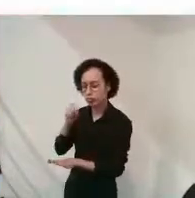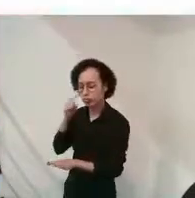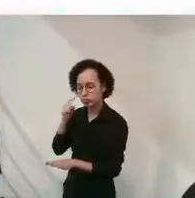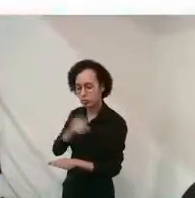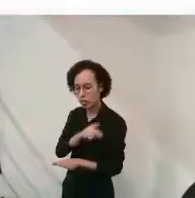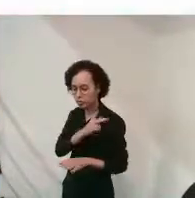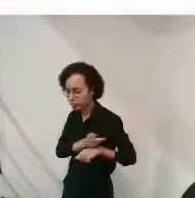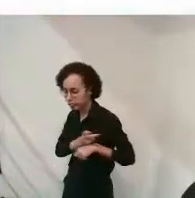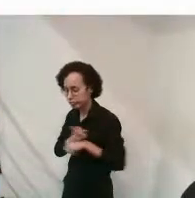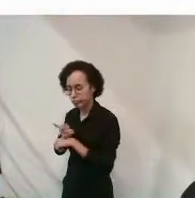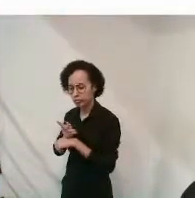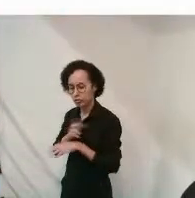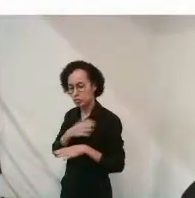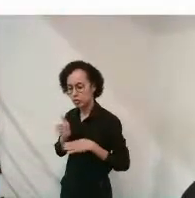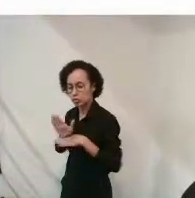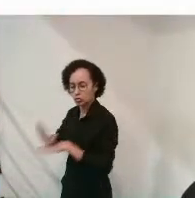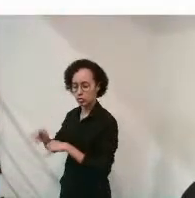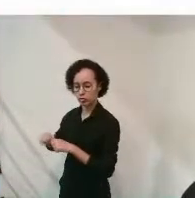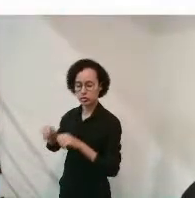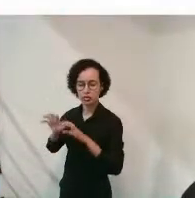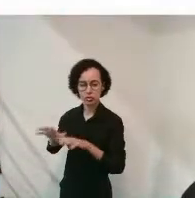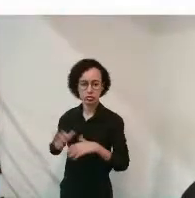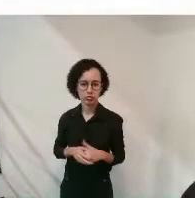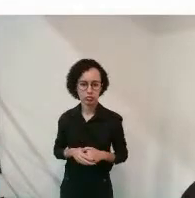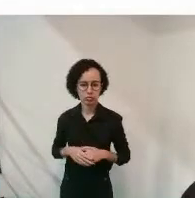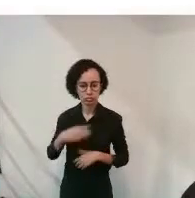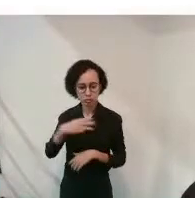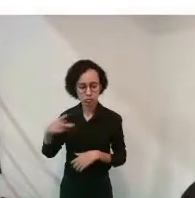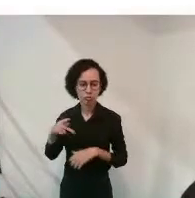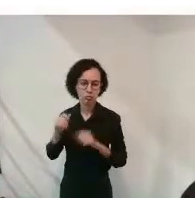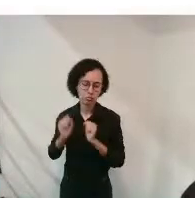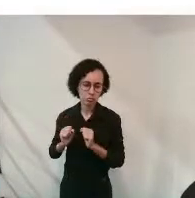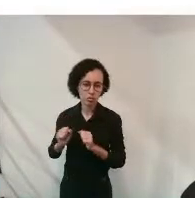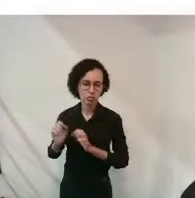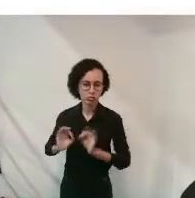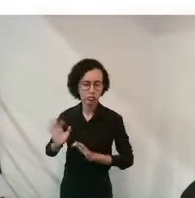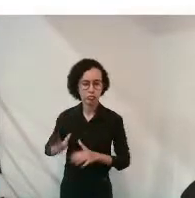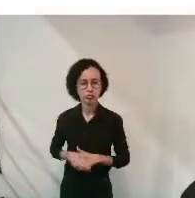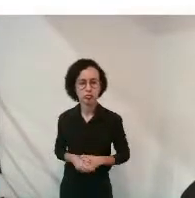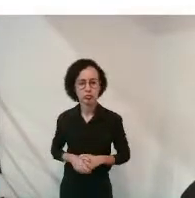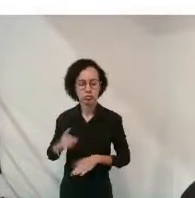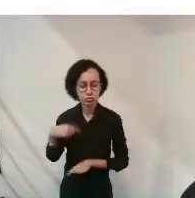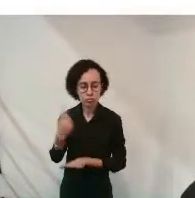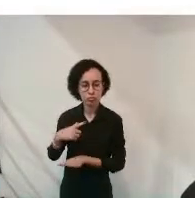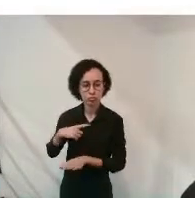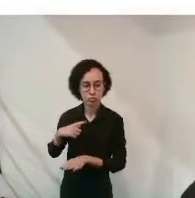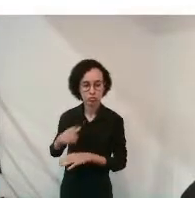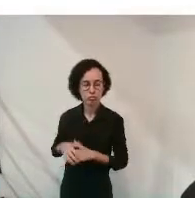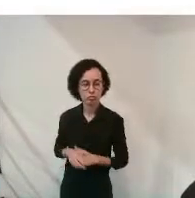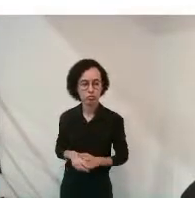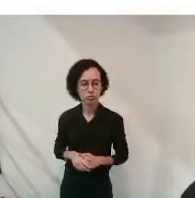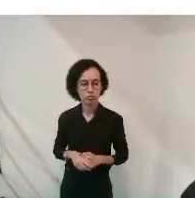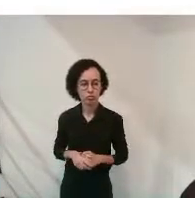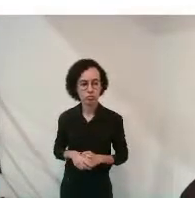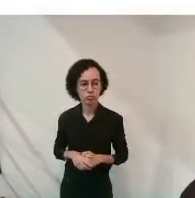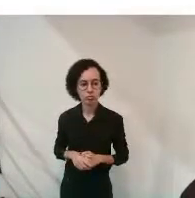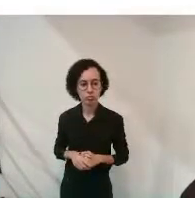me ajudar a fazer isso? O MP pode fomentar isso tudo. Então, nós temos aí